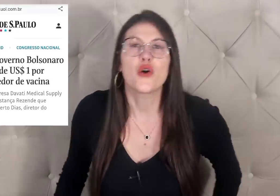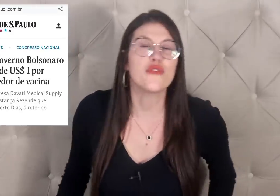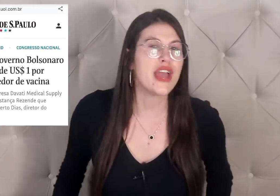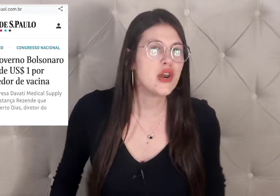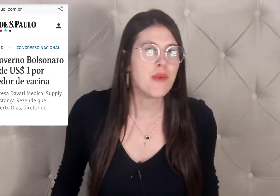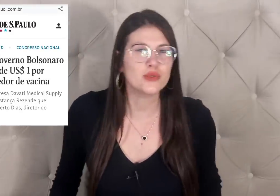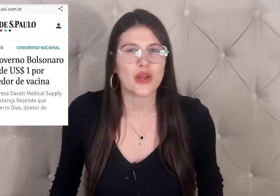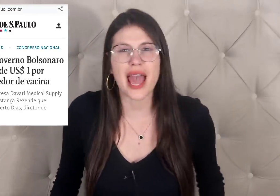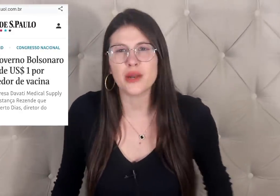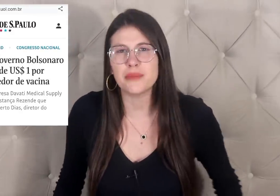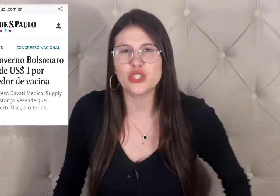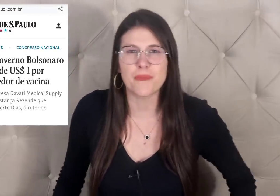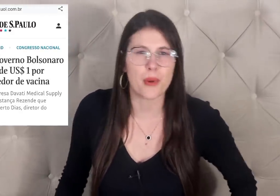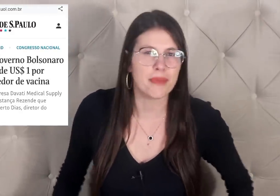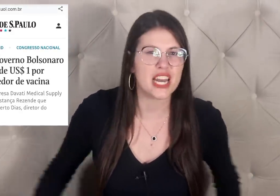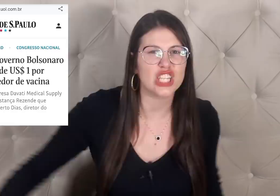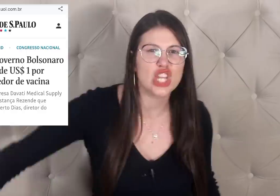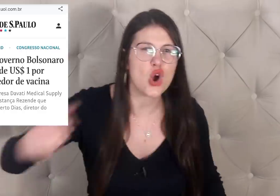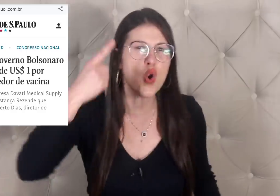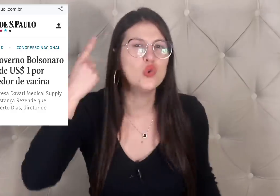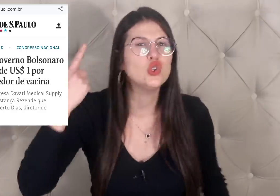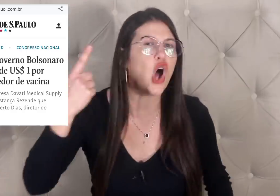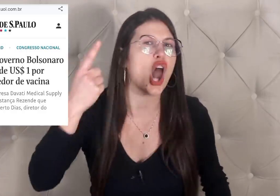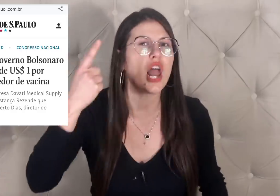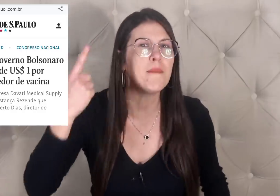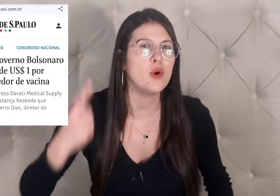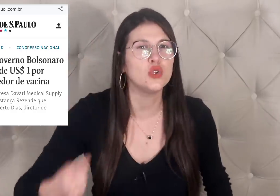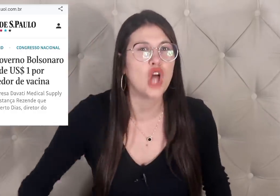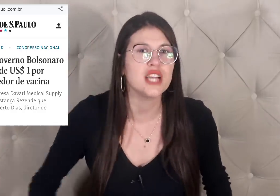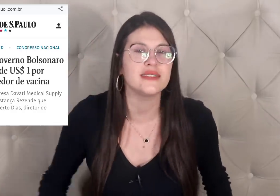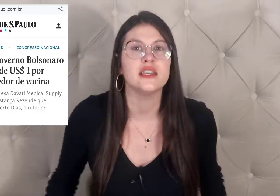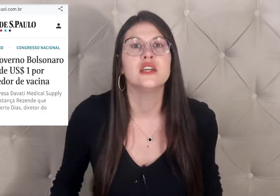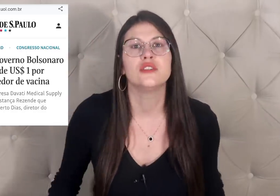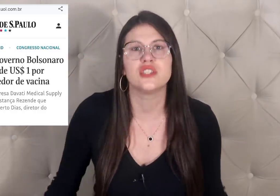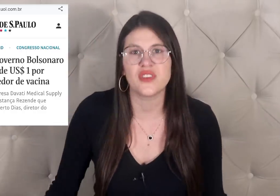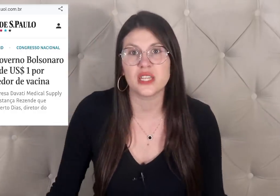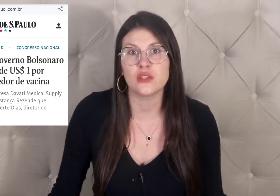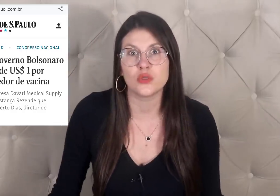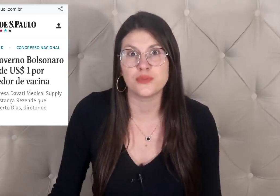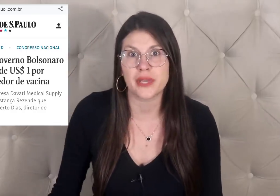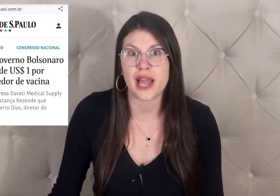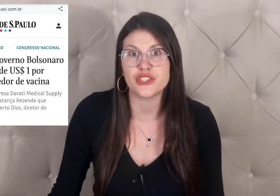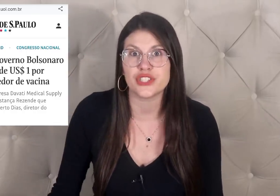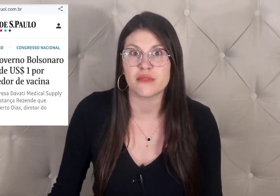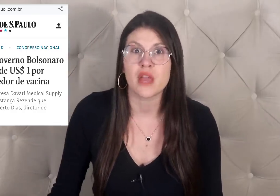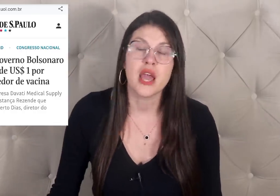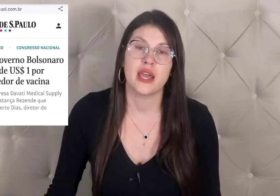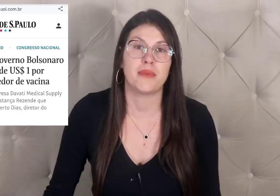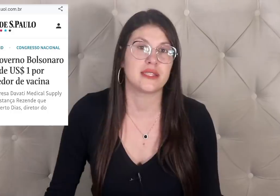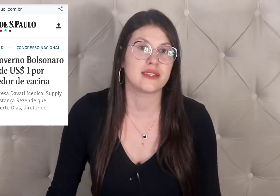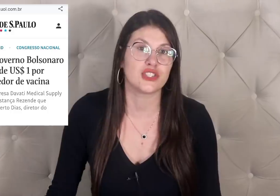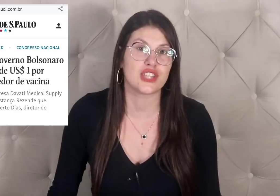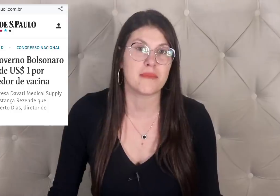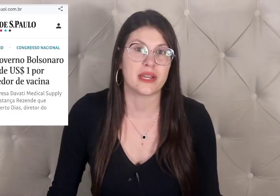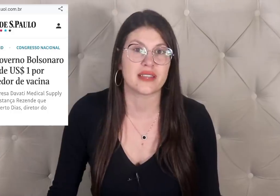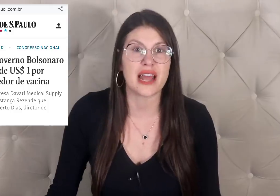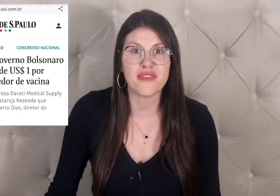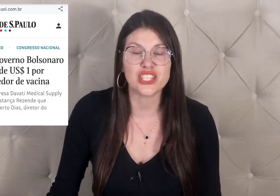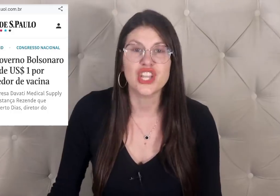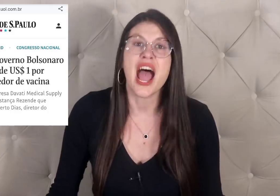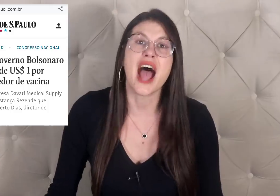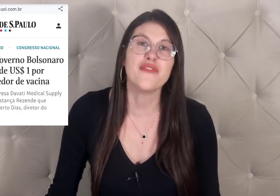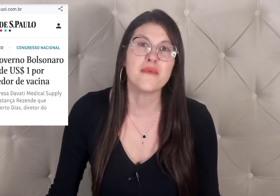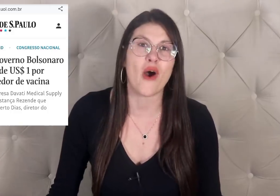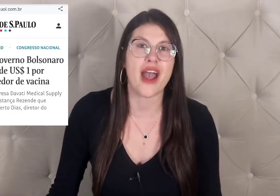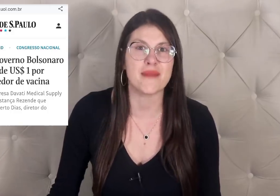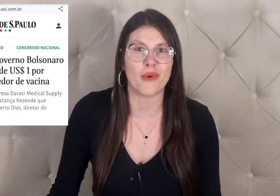Exclusivo. Governo Bolsonaro pediu propina de $1 por dose, diz vendedor de picadinha. Representante da empresa da